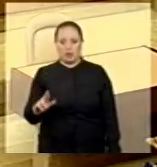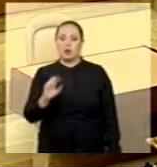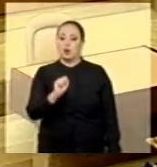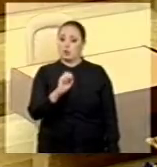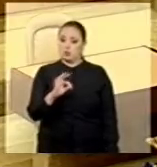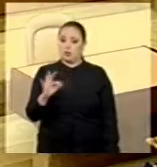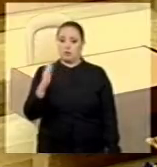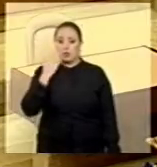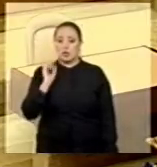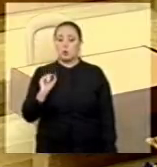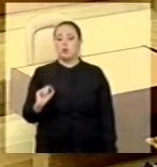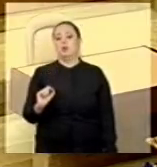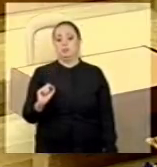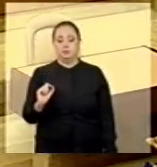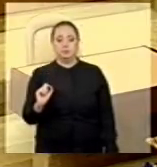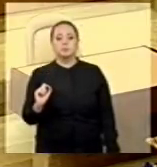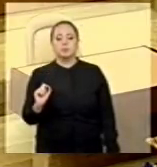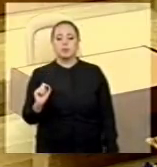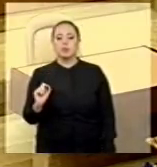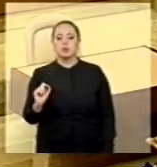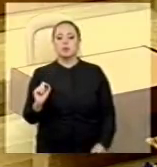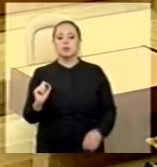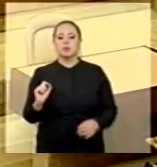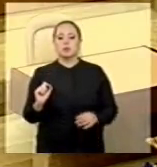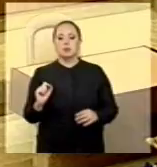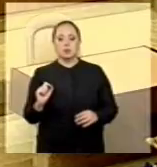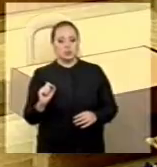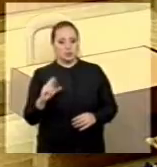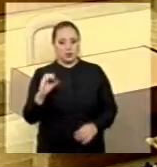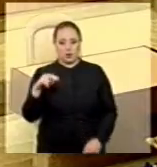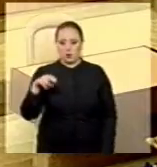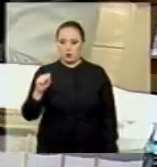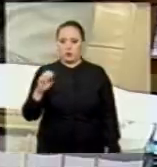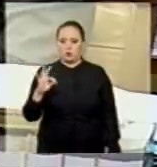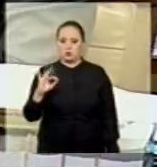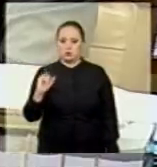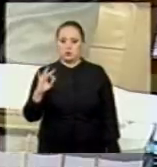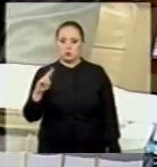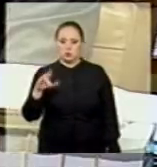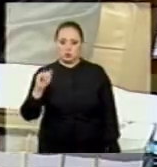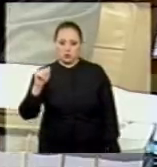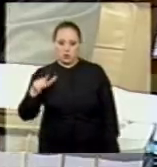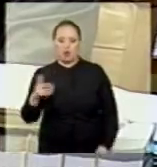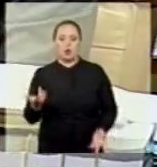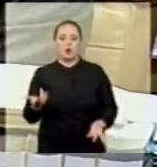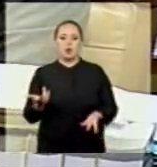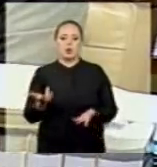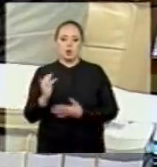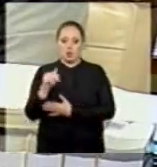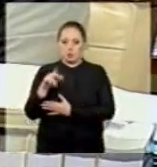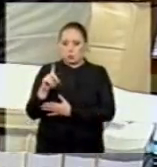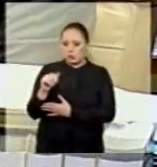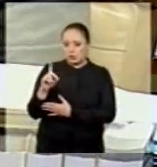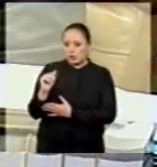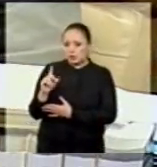o suposto constitucional para o legítimo exercício da imunidade parlamentar